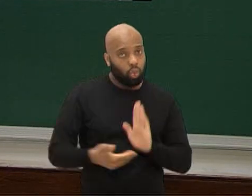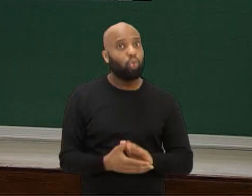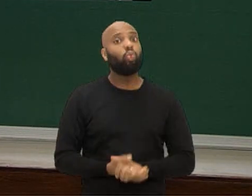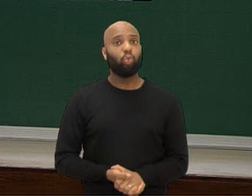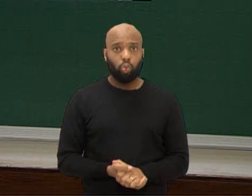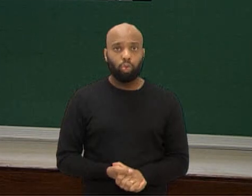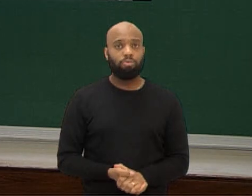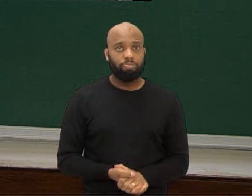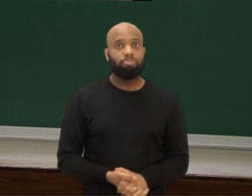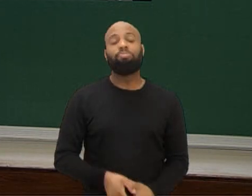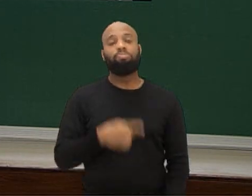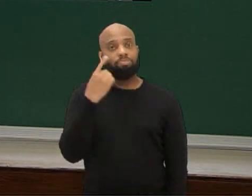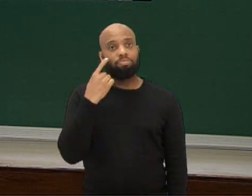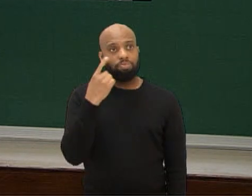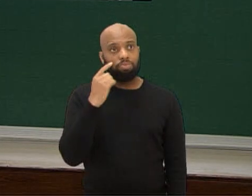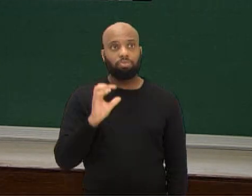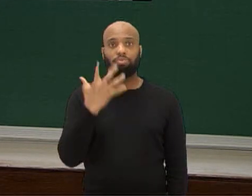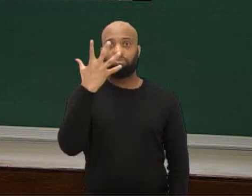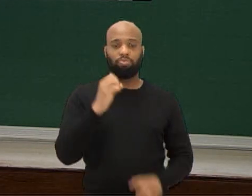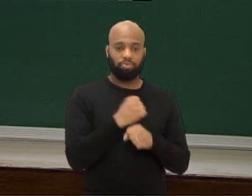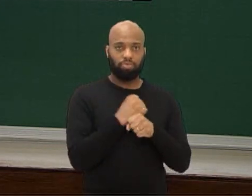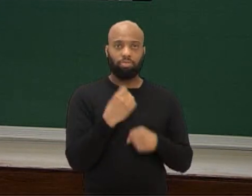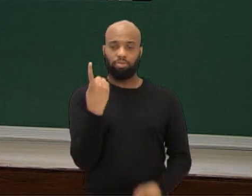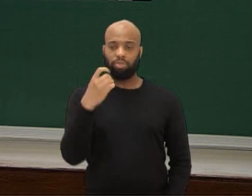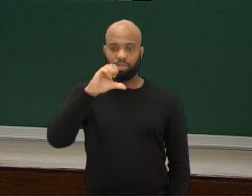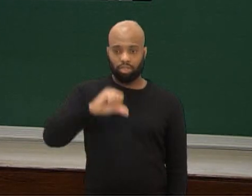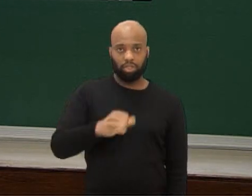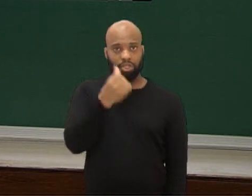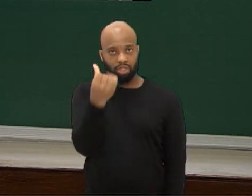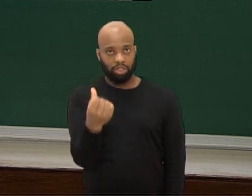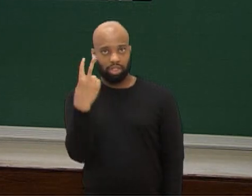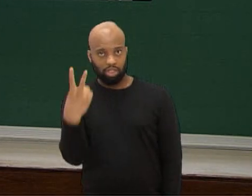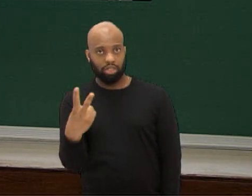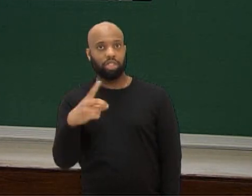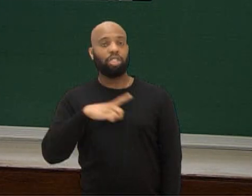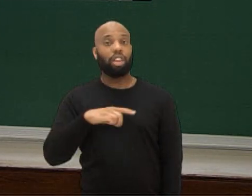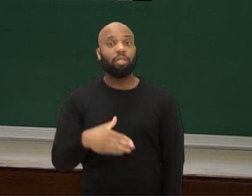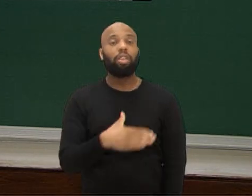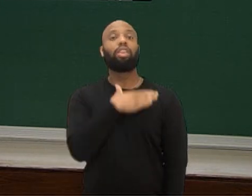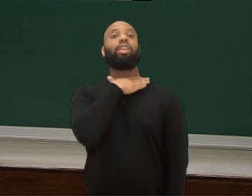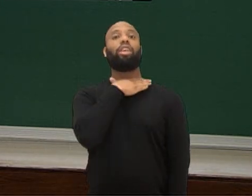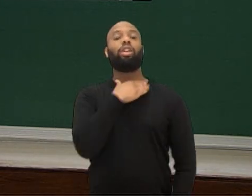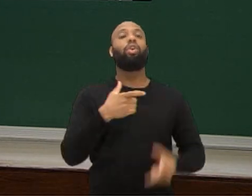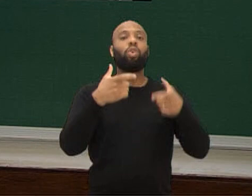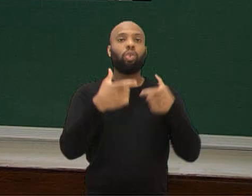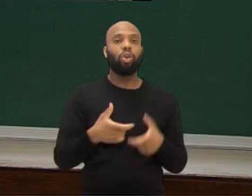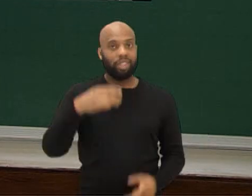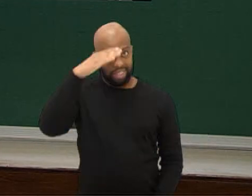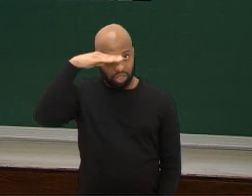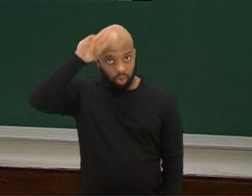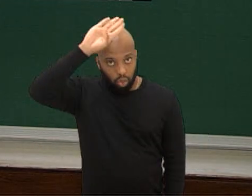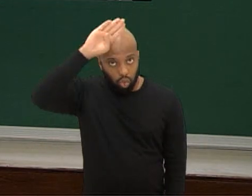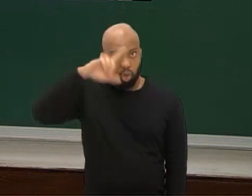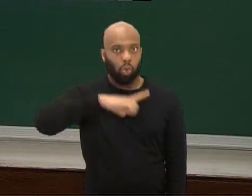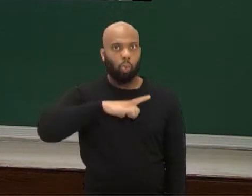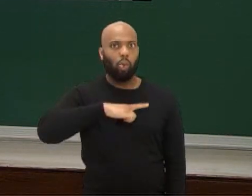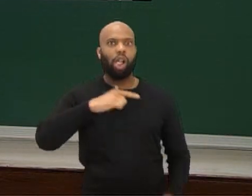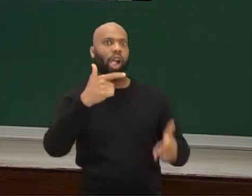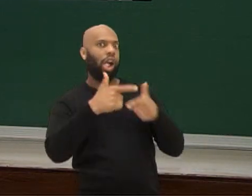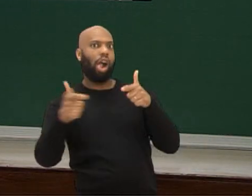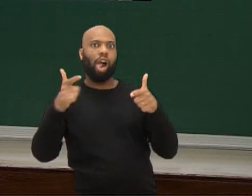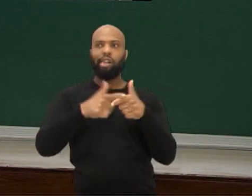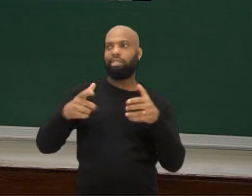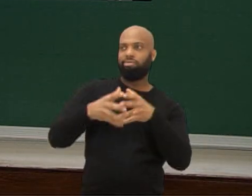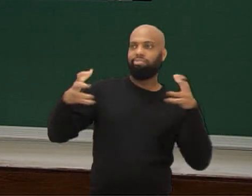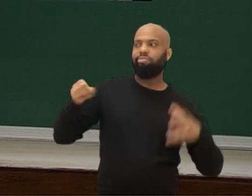Veja só. Ocorre em 1962 uma crise em Cuba de uma treta gigante entre